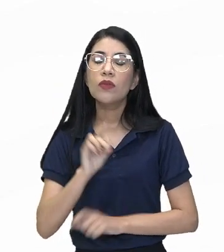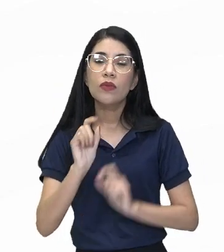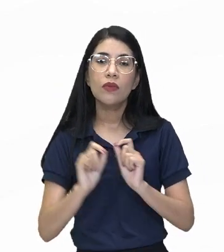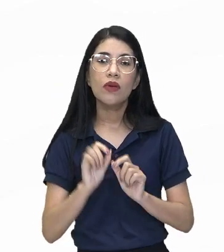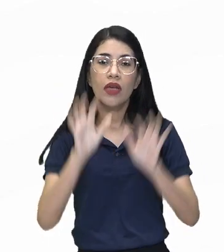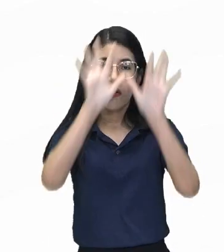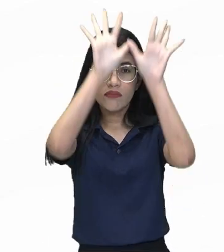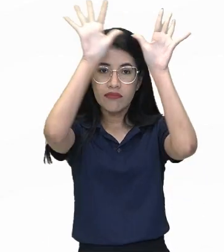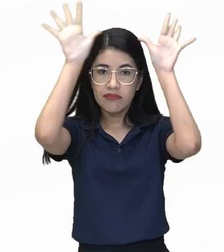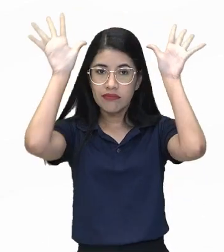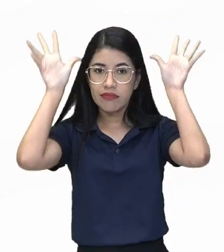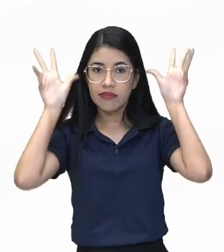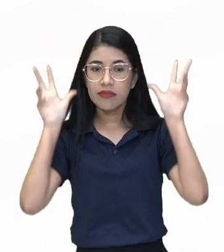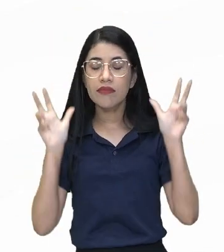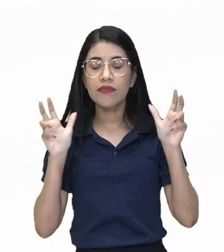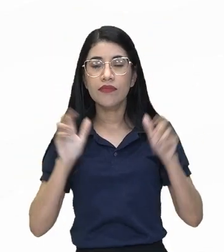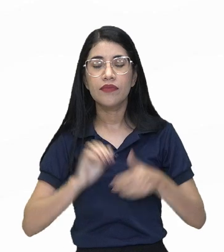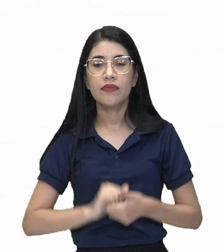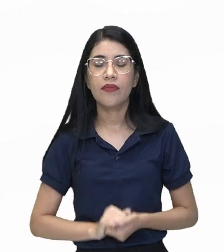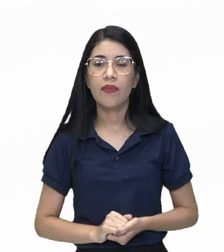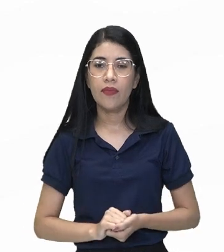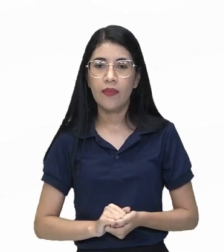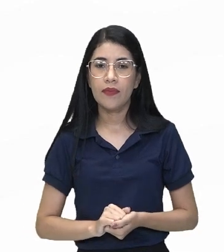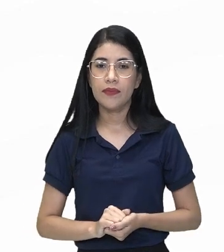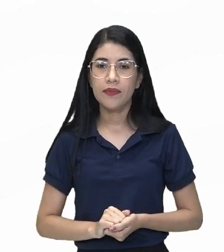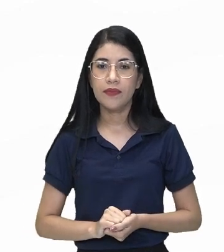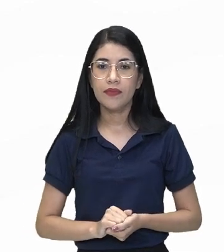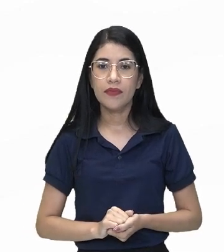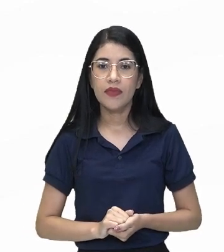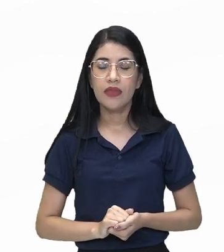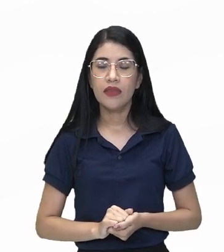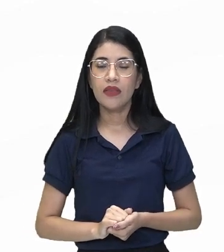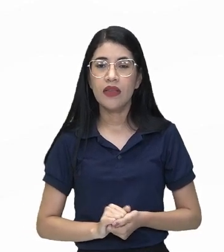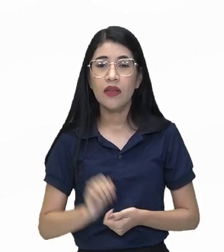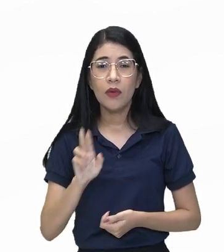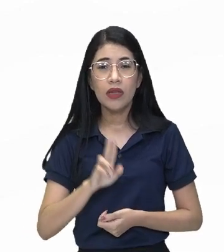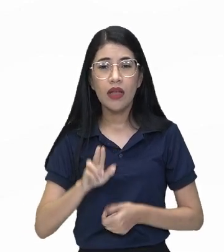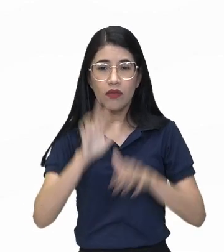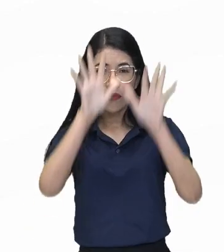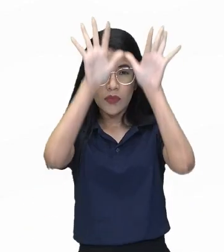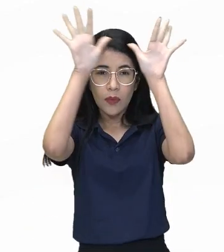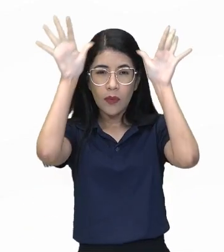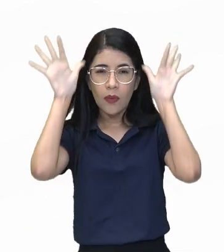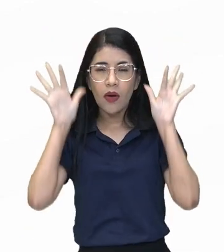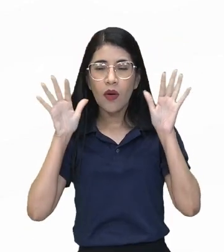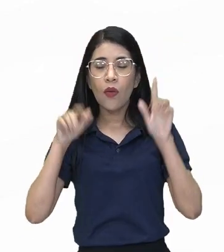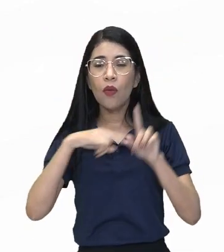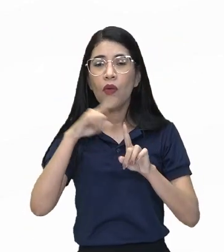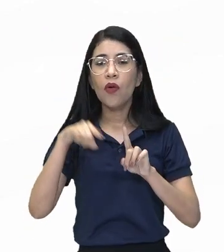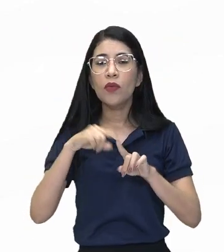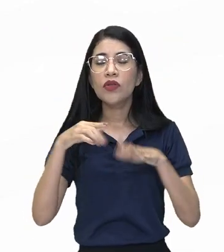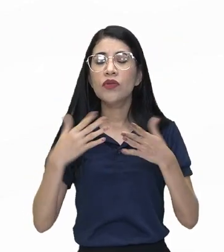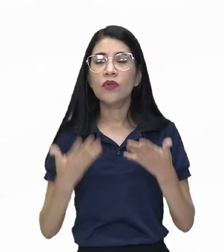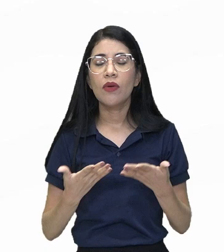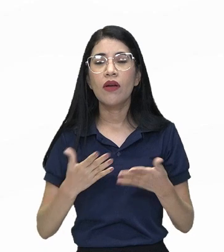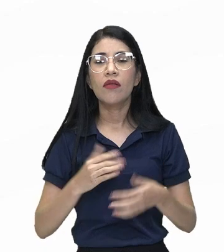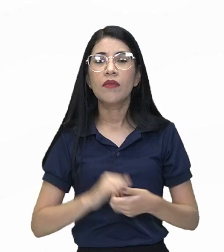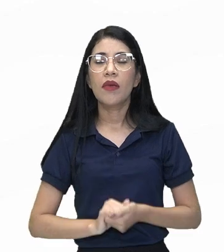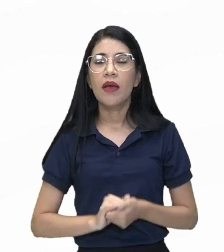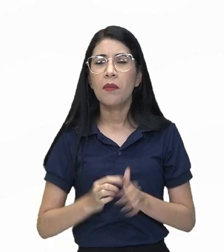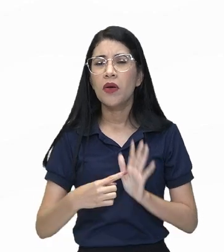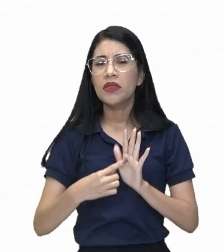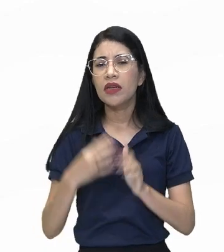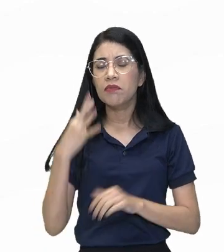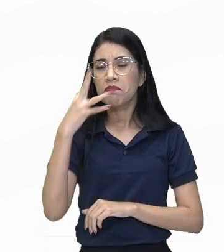utilizando um cocar. Vestir um cocar para fins estéticos é